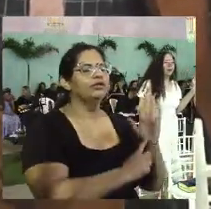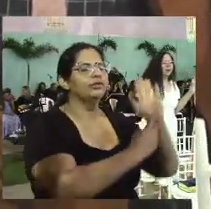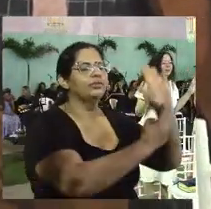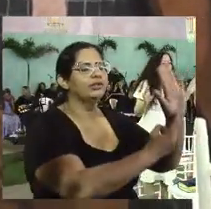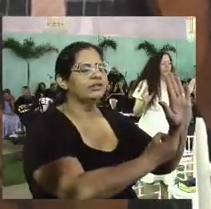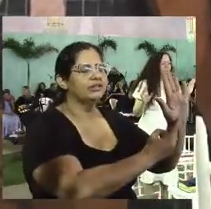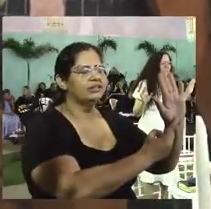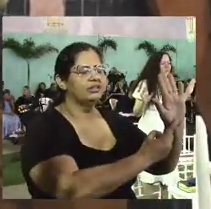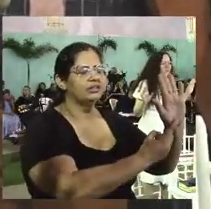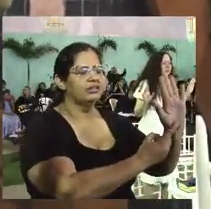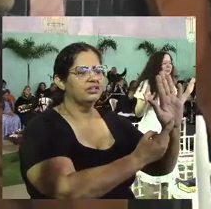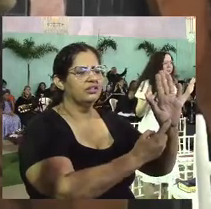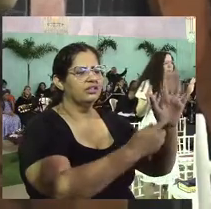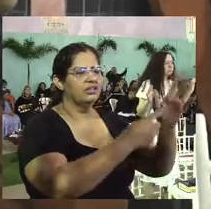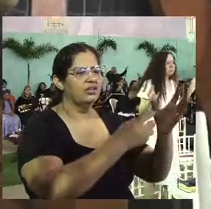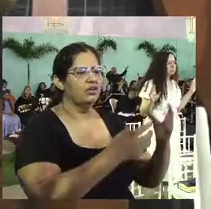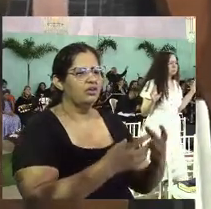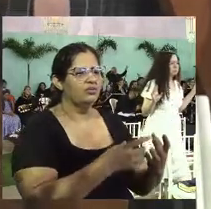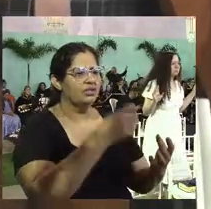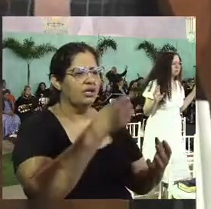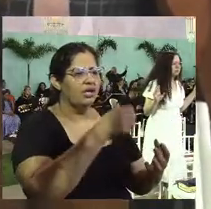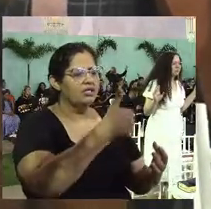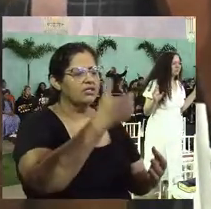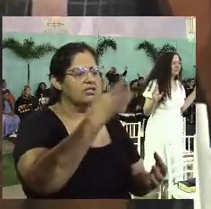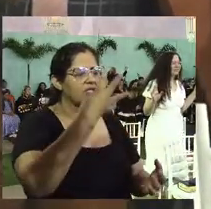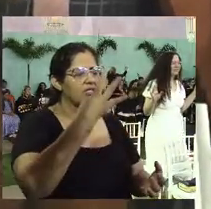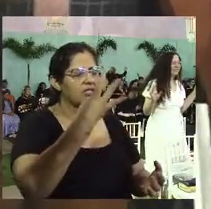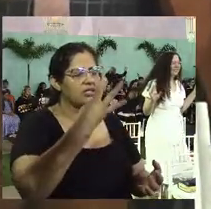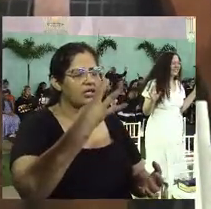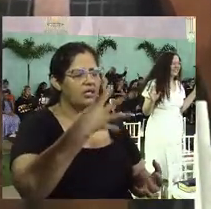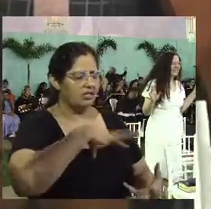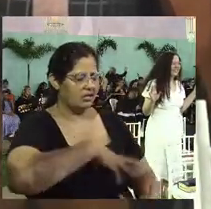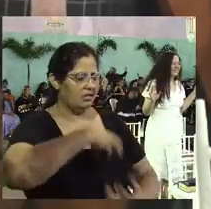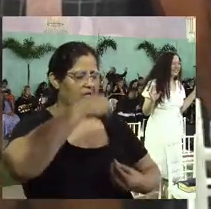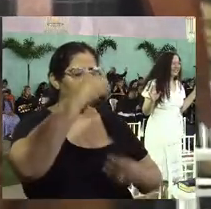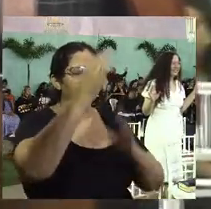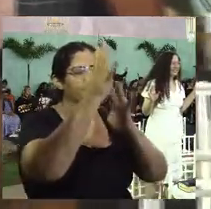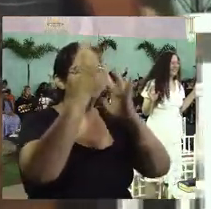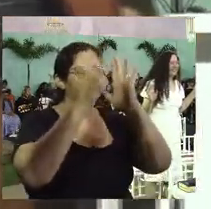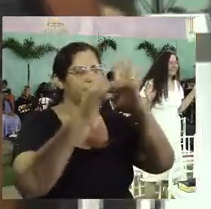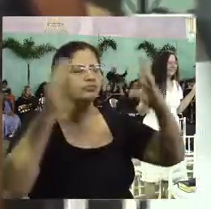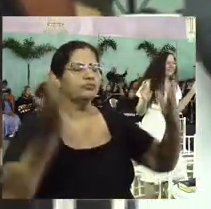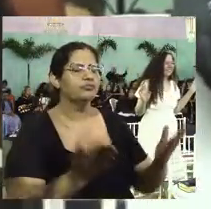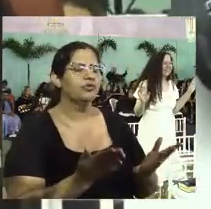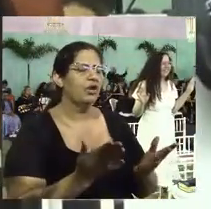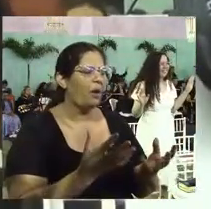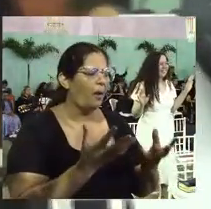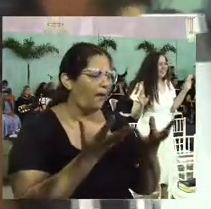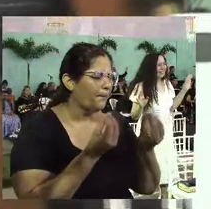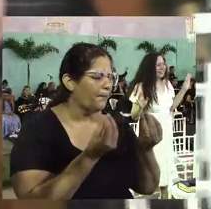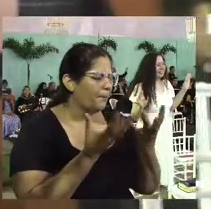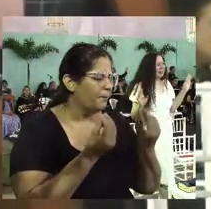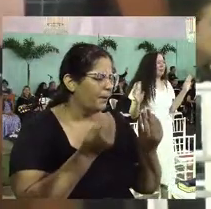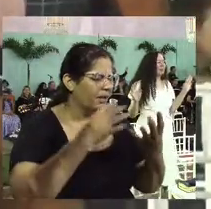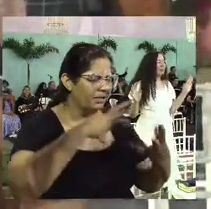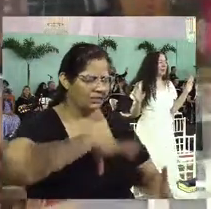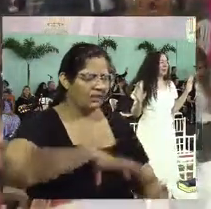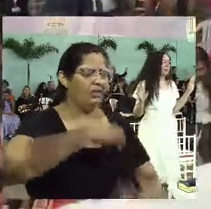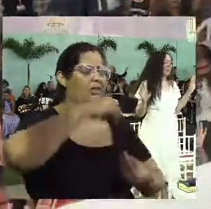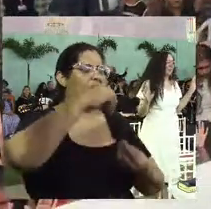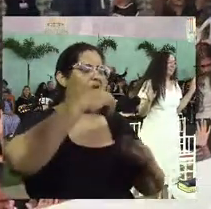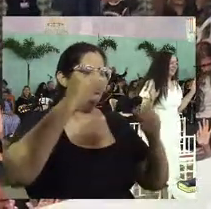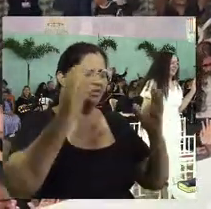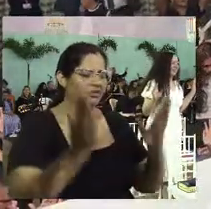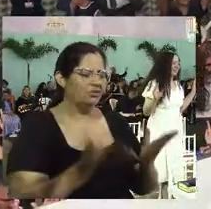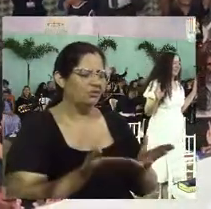essa colheita de 103 almas para Jesus hoje e mais almas que continuam chegando o céu tá